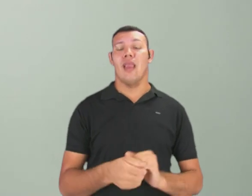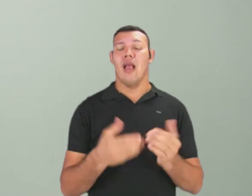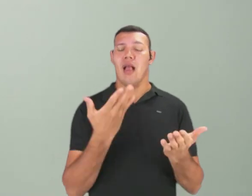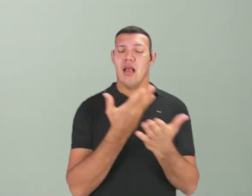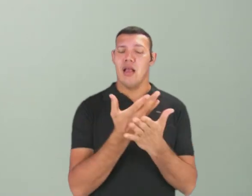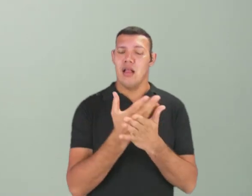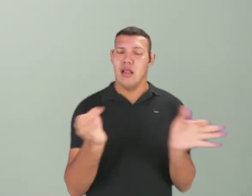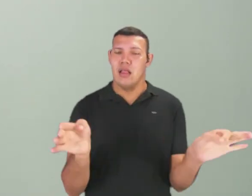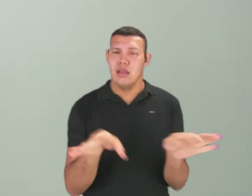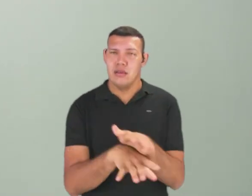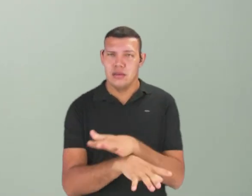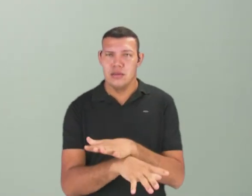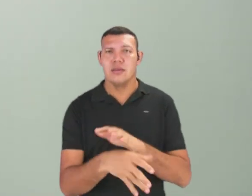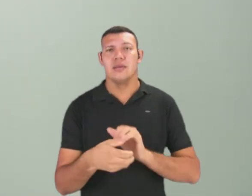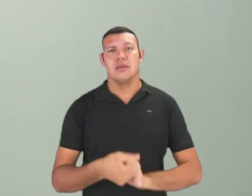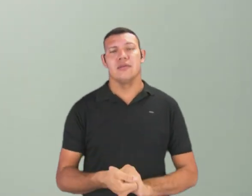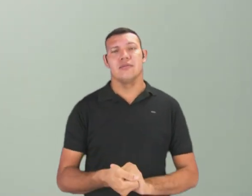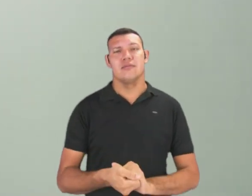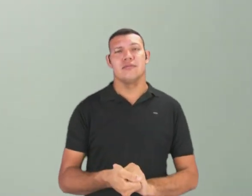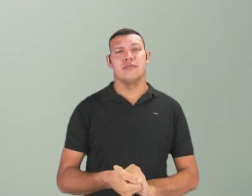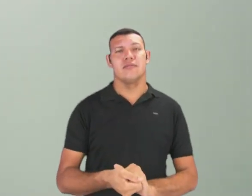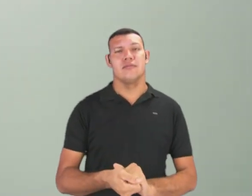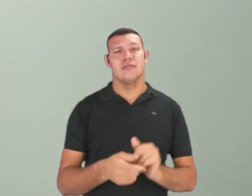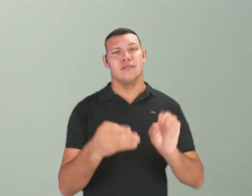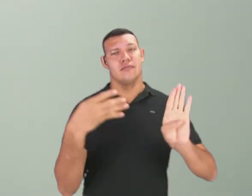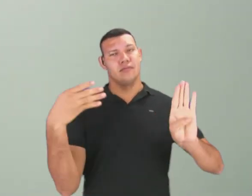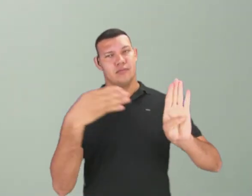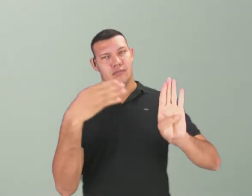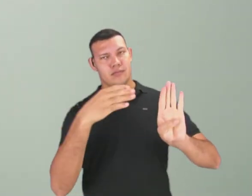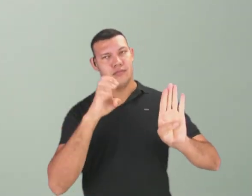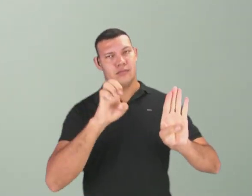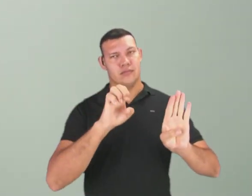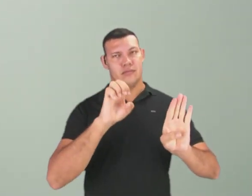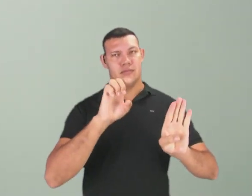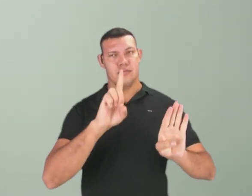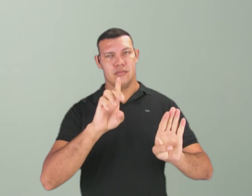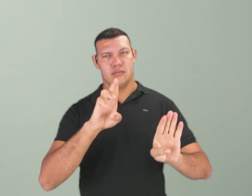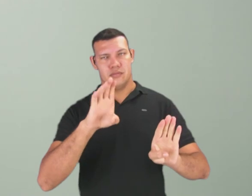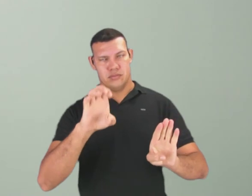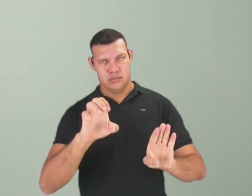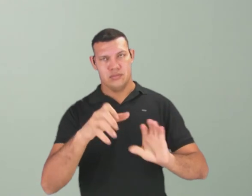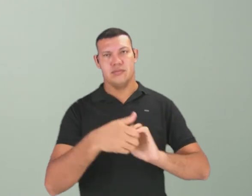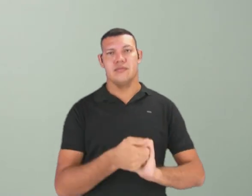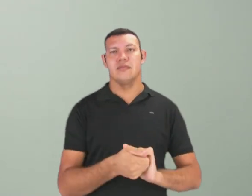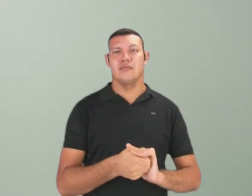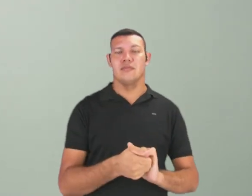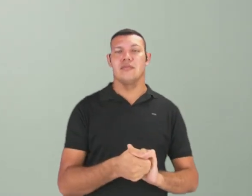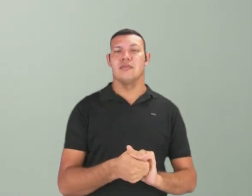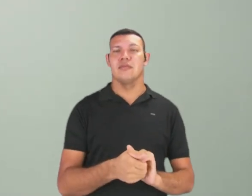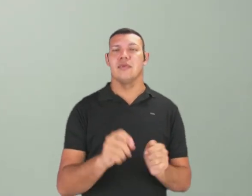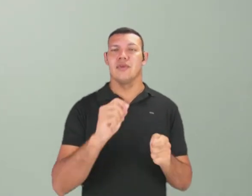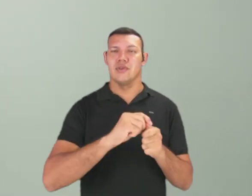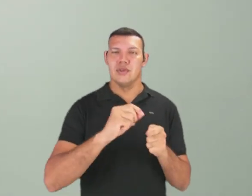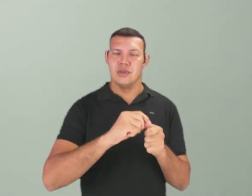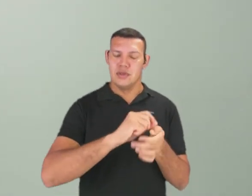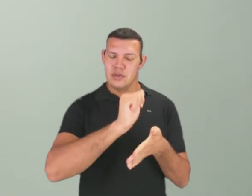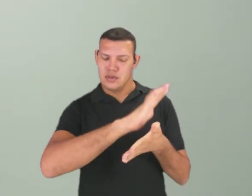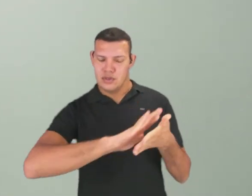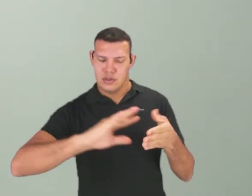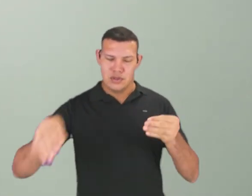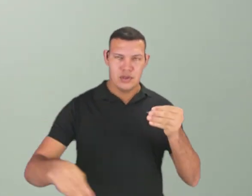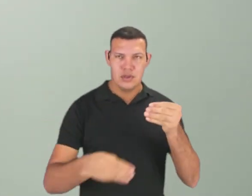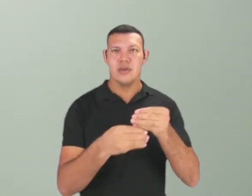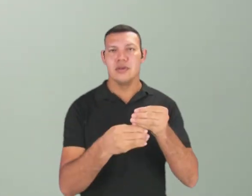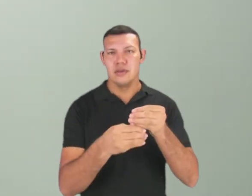Eu vou pedir a vocês que consultem a nossa plataforma Eduque, né? Façam as atividades que estão sendo propostas a vocês